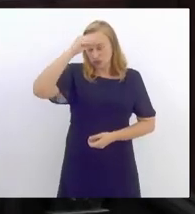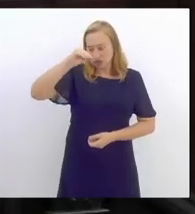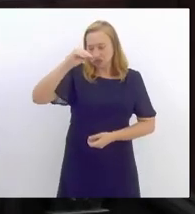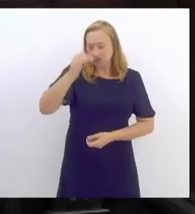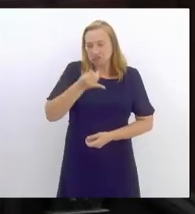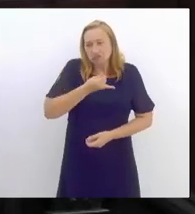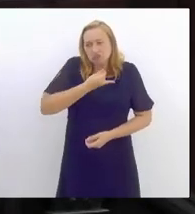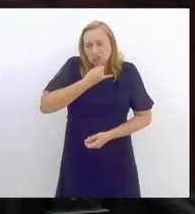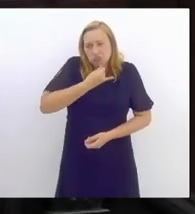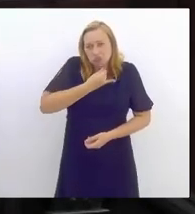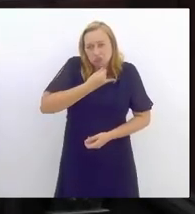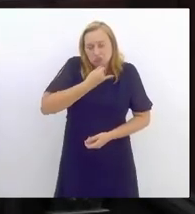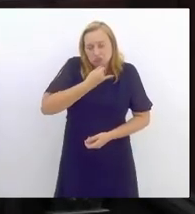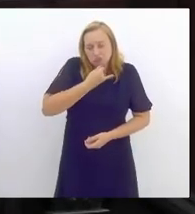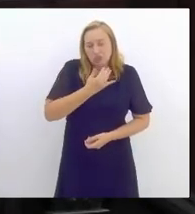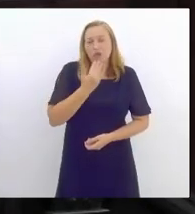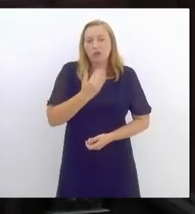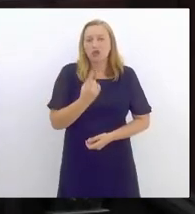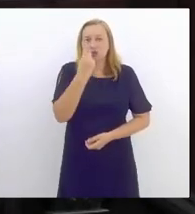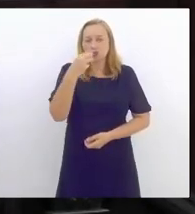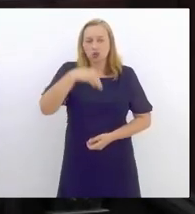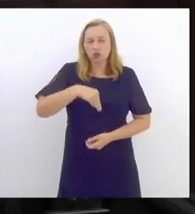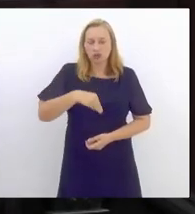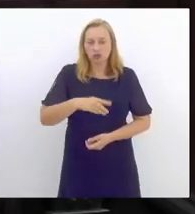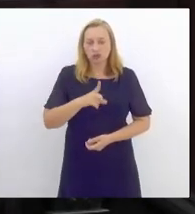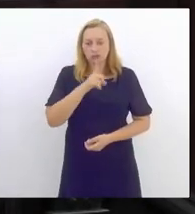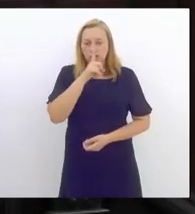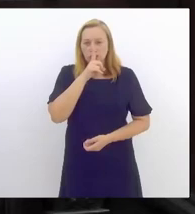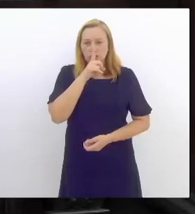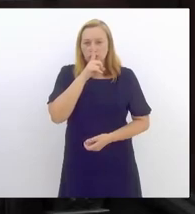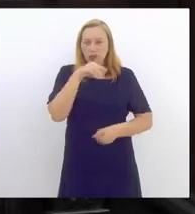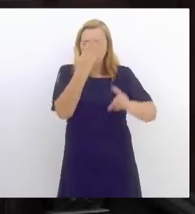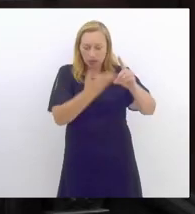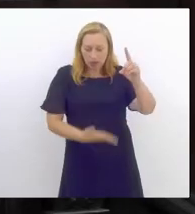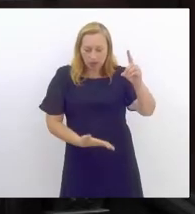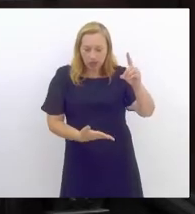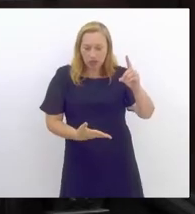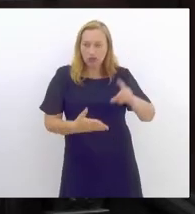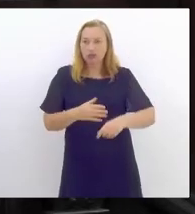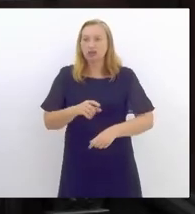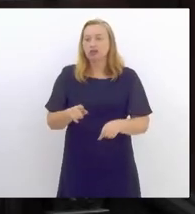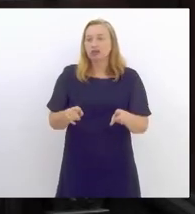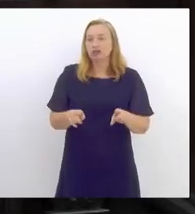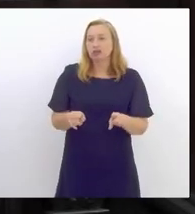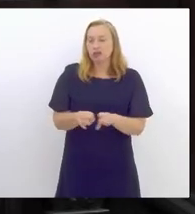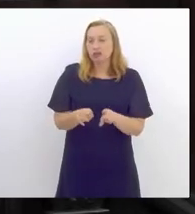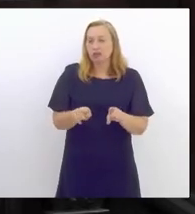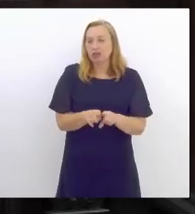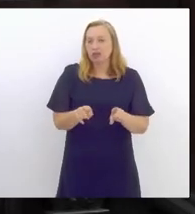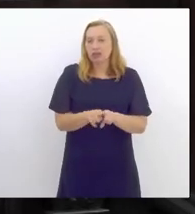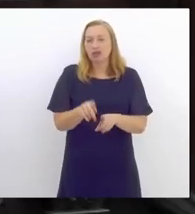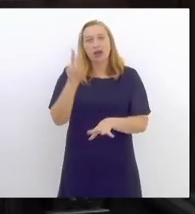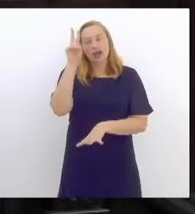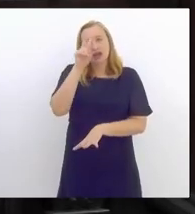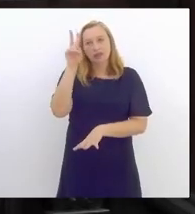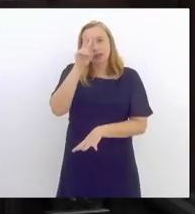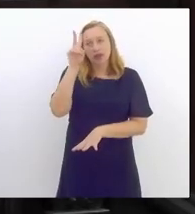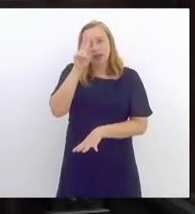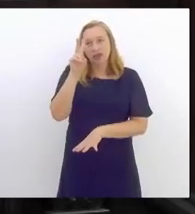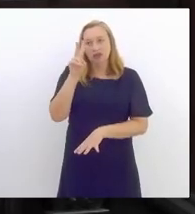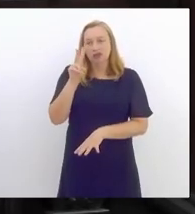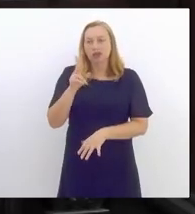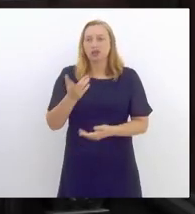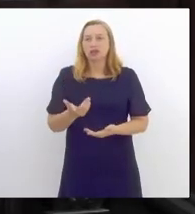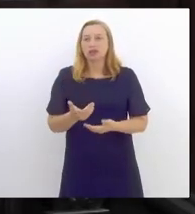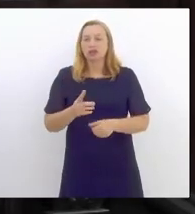tristeza. Peço um minuto de silêncio em homenagem sua, mas também em homenagem e lembrança aos mais de 75